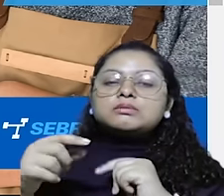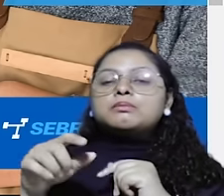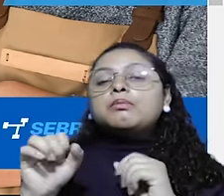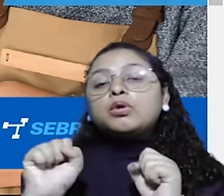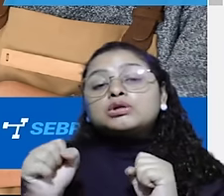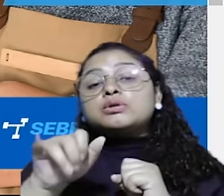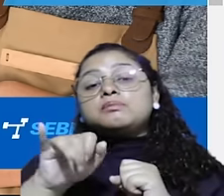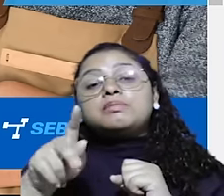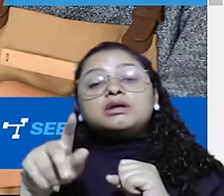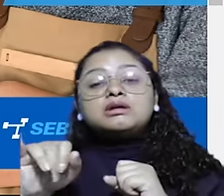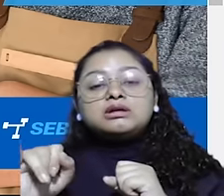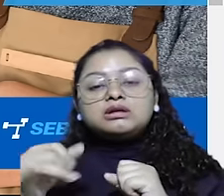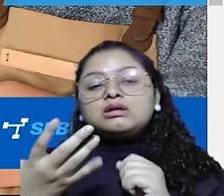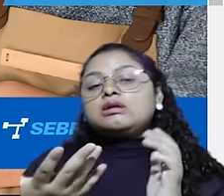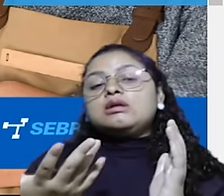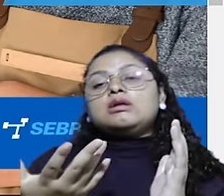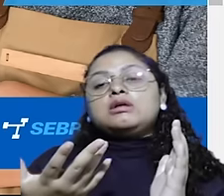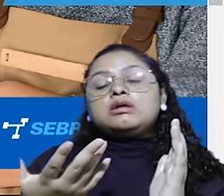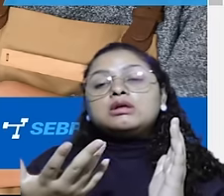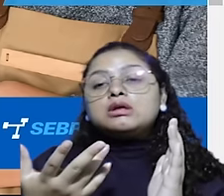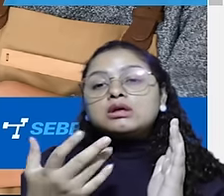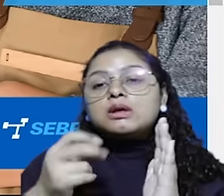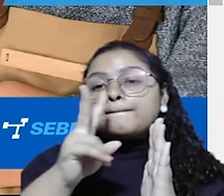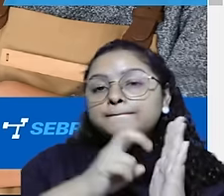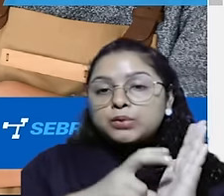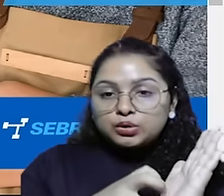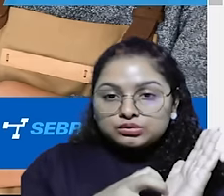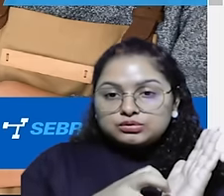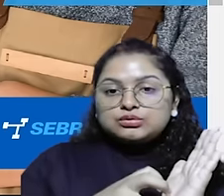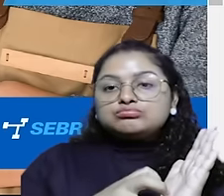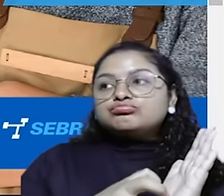também imposto de importação se for o cas